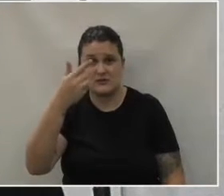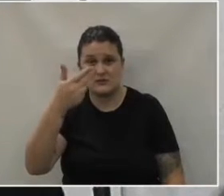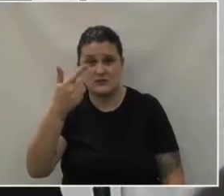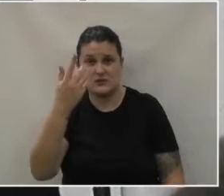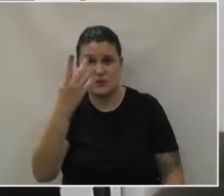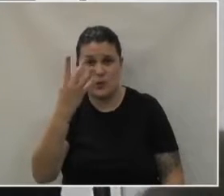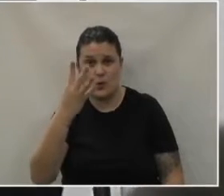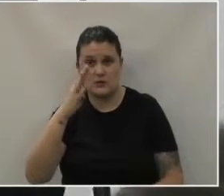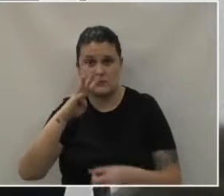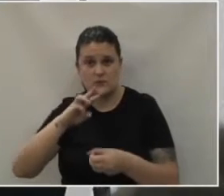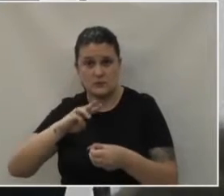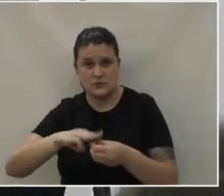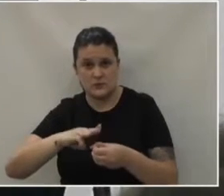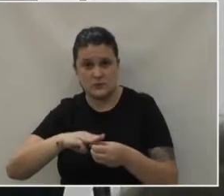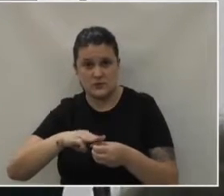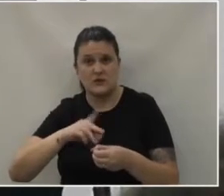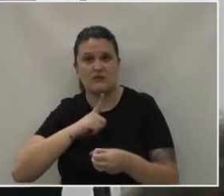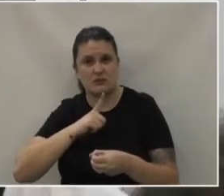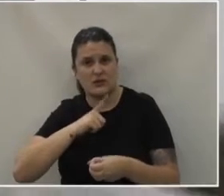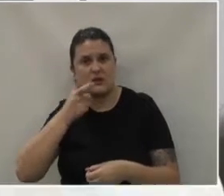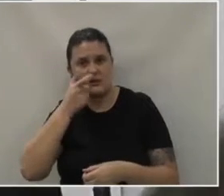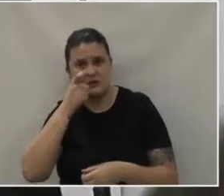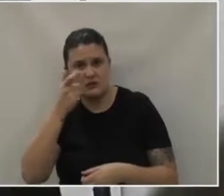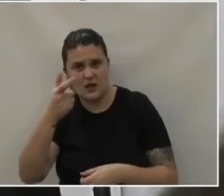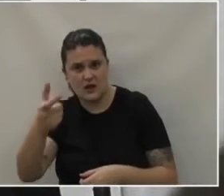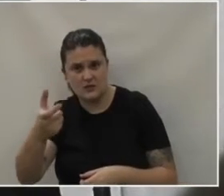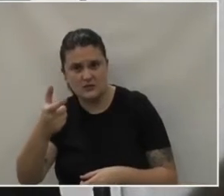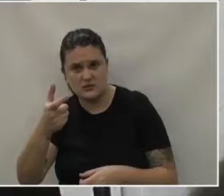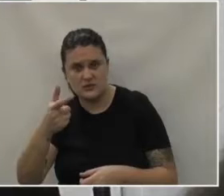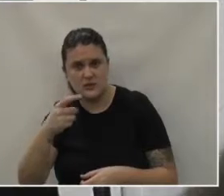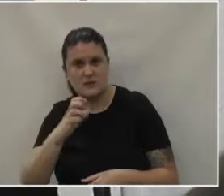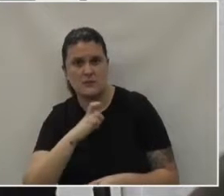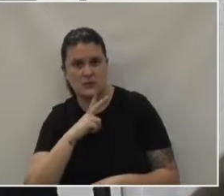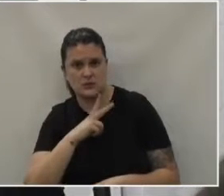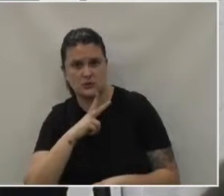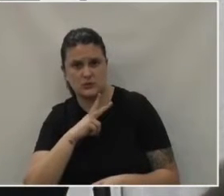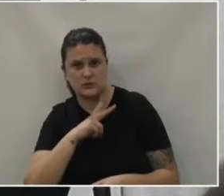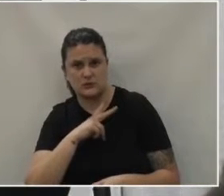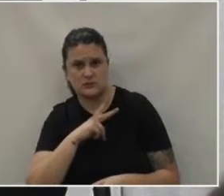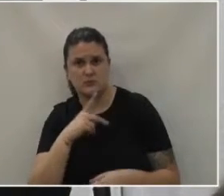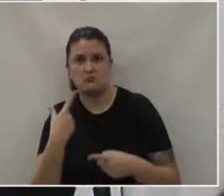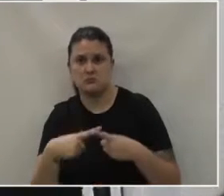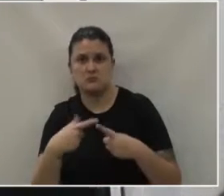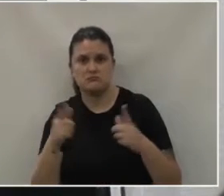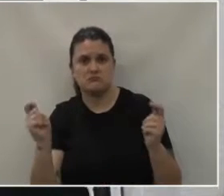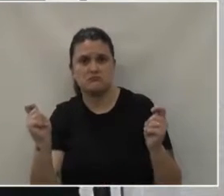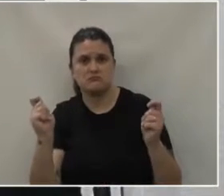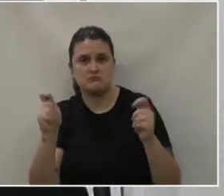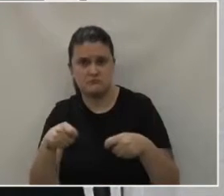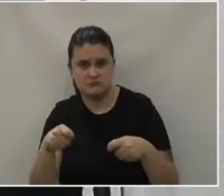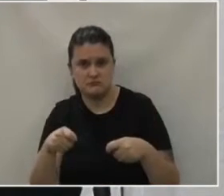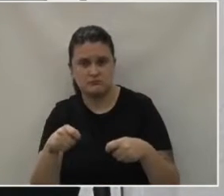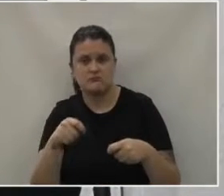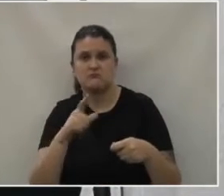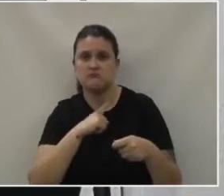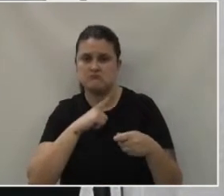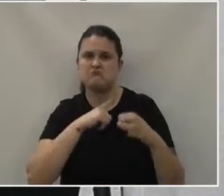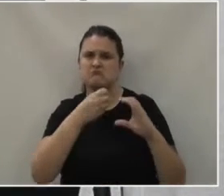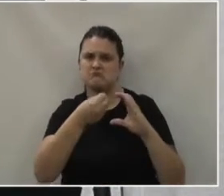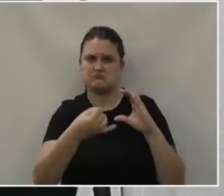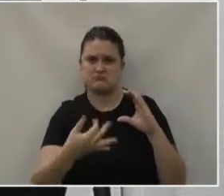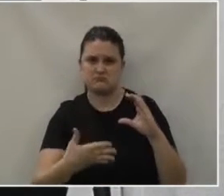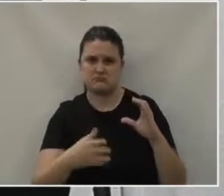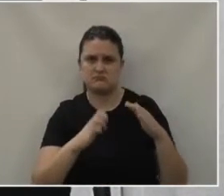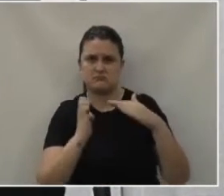324 municípios são de interesse da iniciativa privada, porque possibilitam, pela característica dos